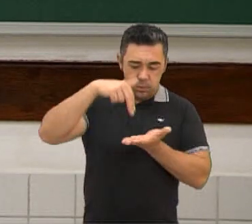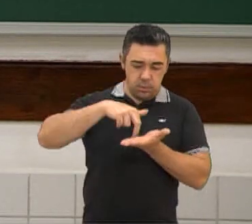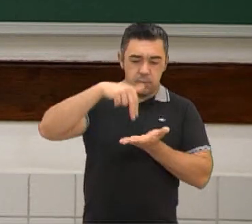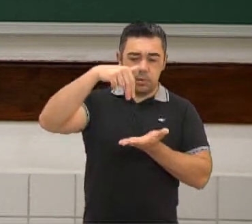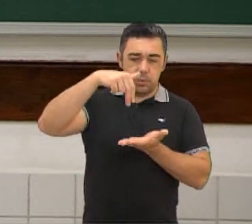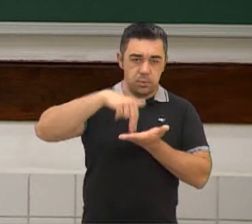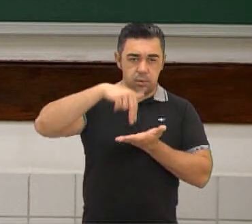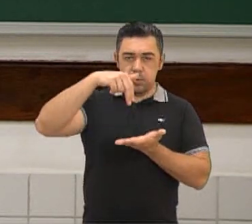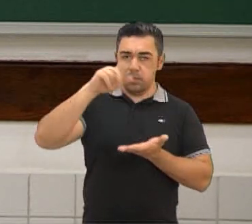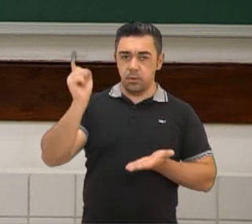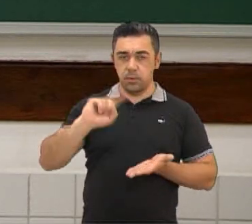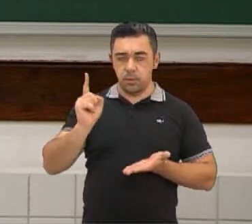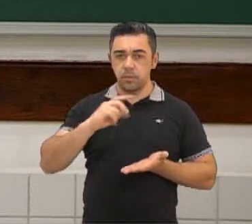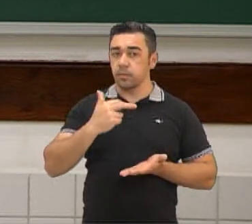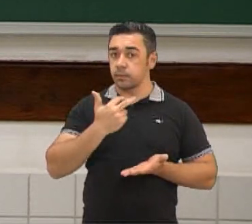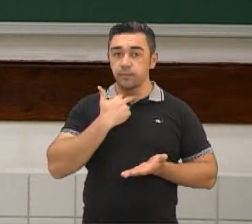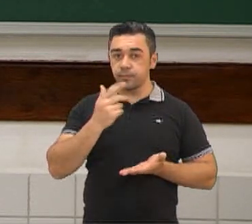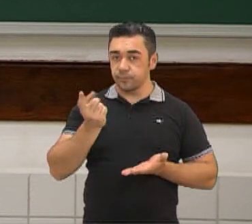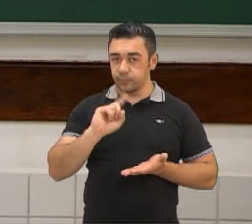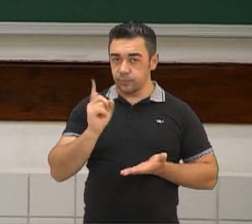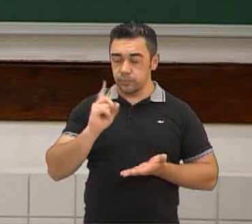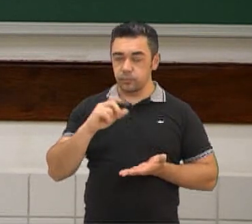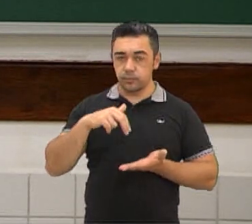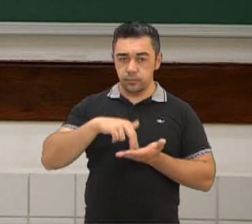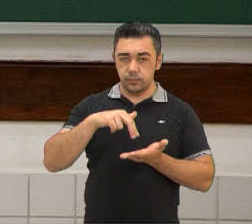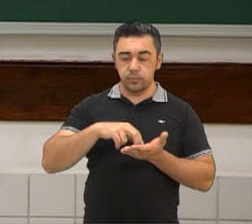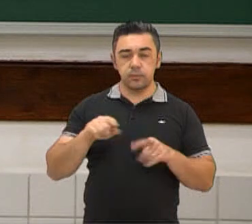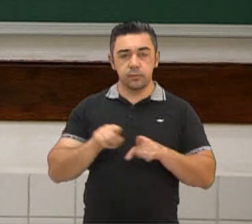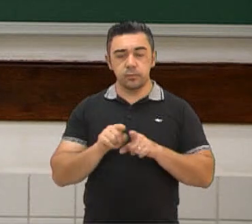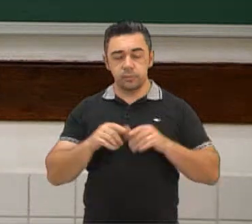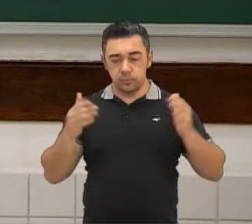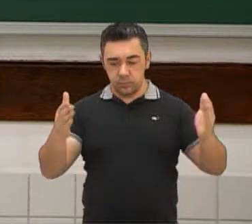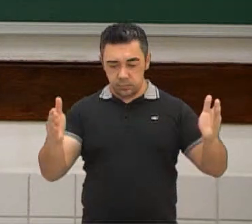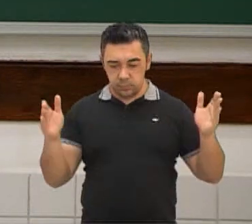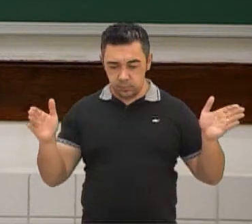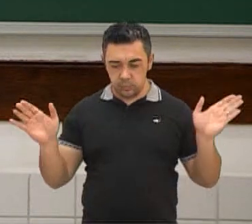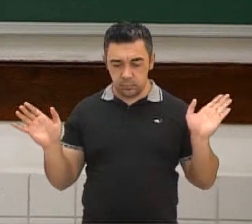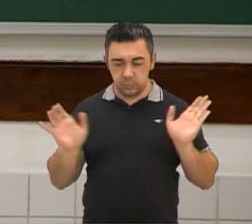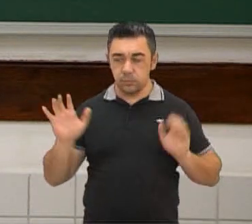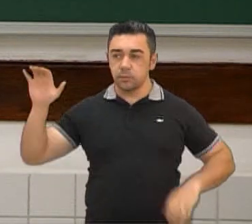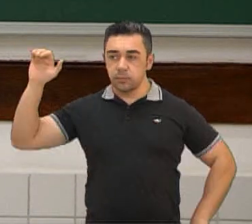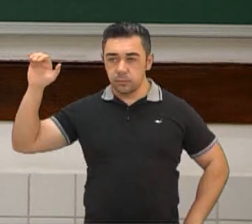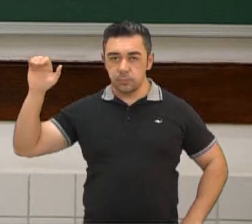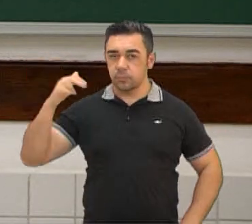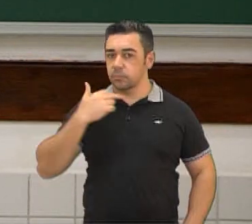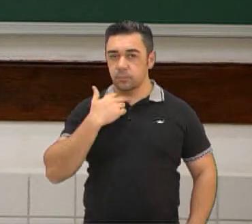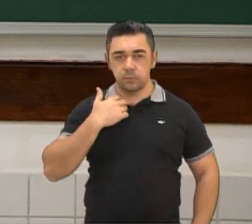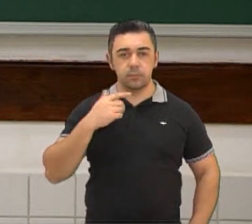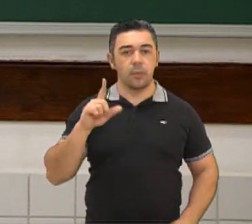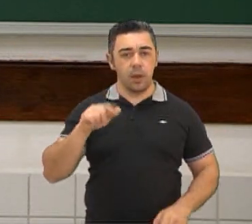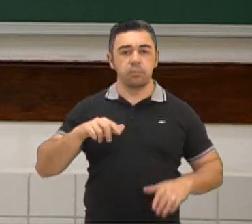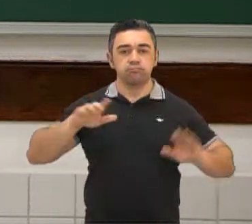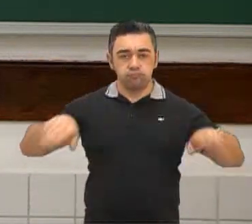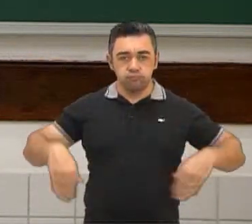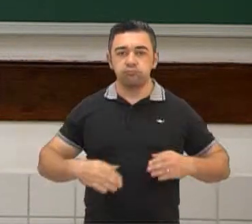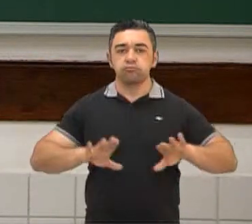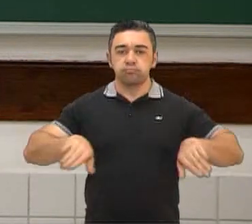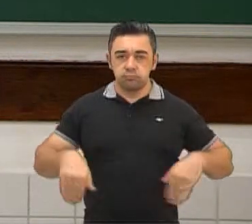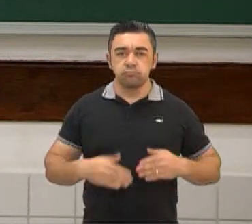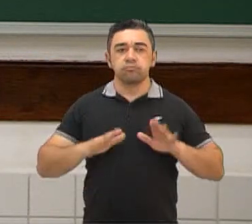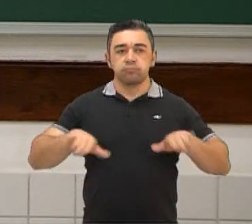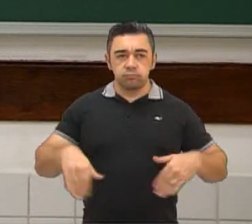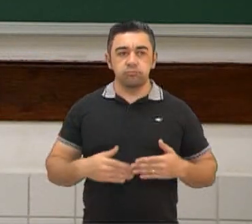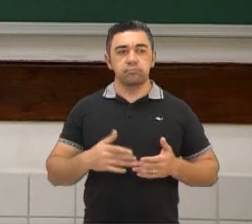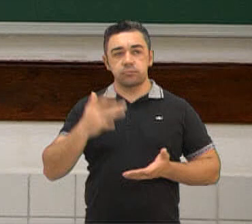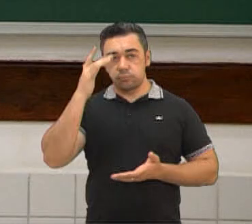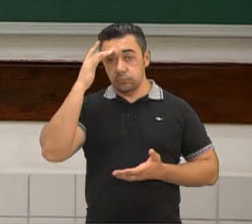se apoiar nem no chão da piscina, nem nas paredes da piscina, tá? Por isso tem que ter essa profundidade mínima, mesmo que seja um